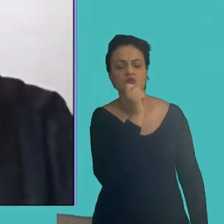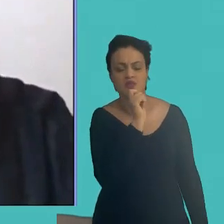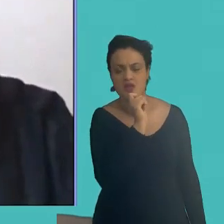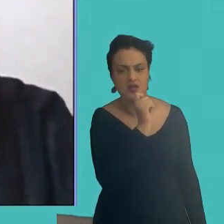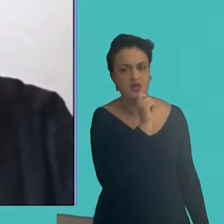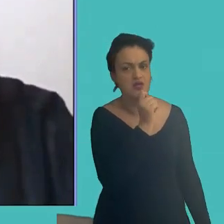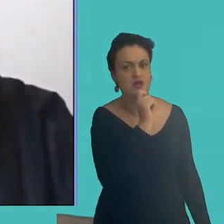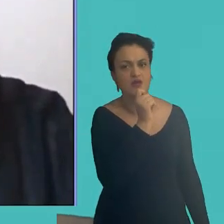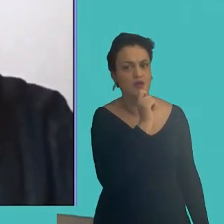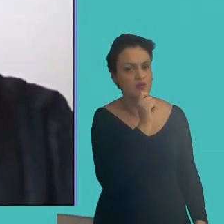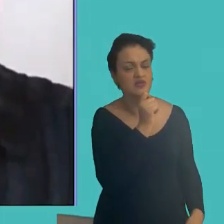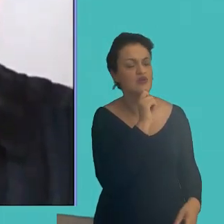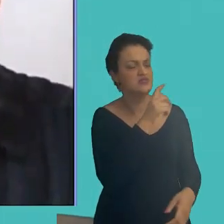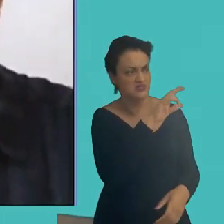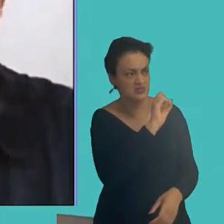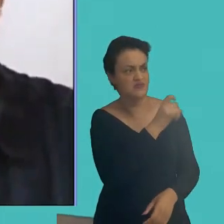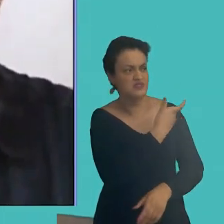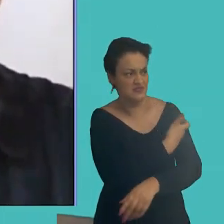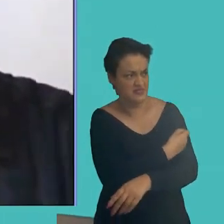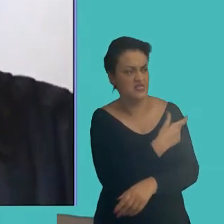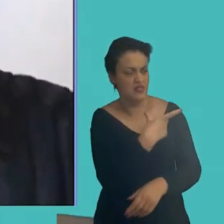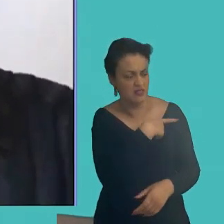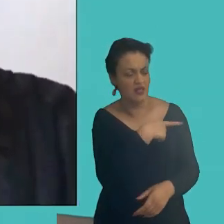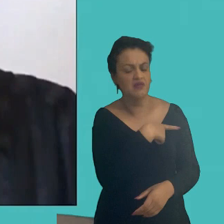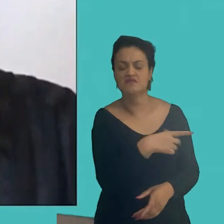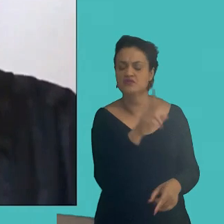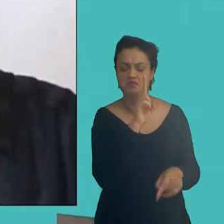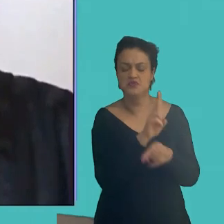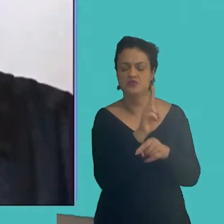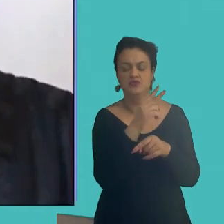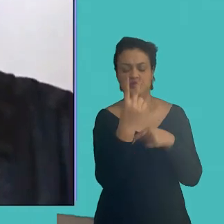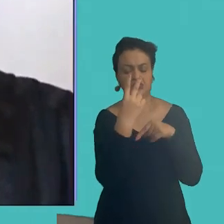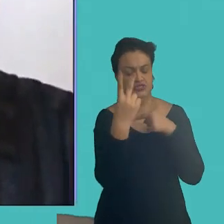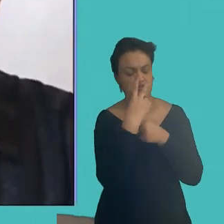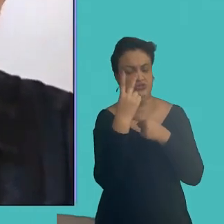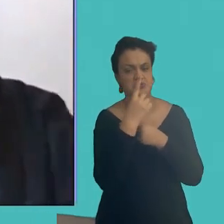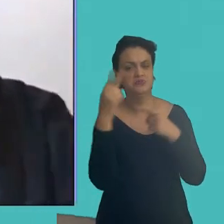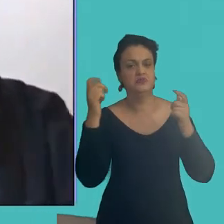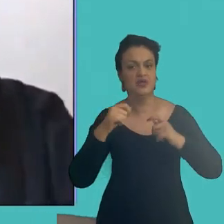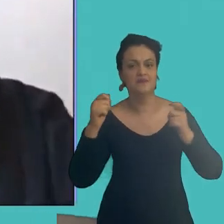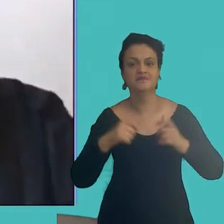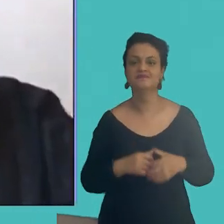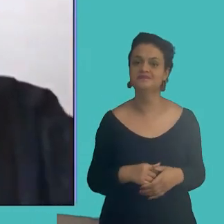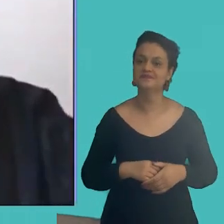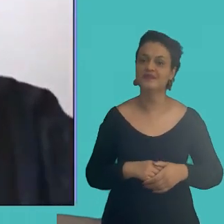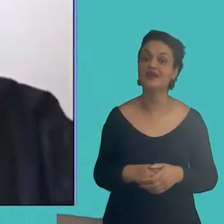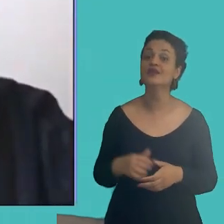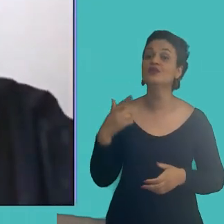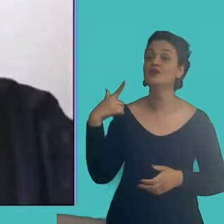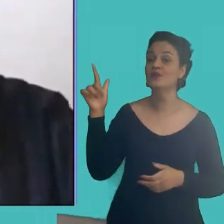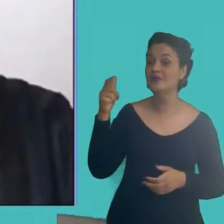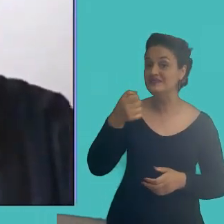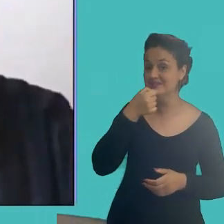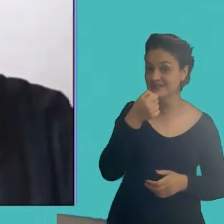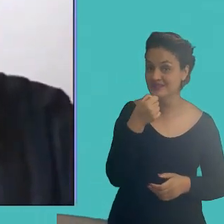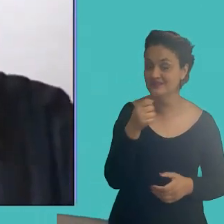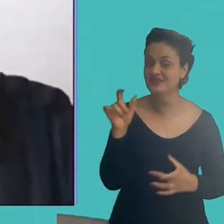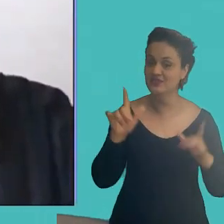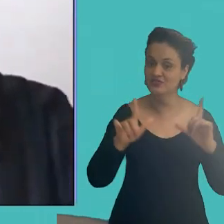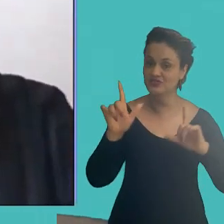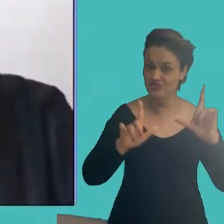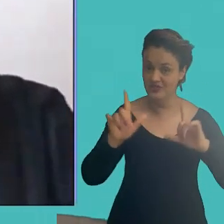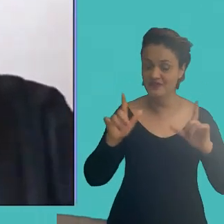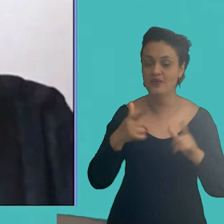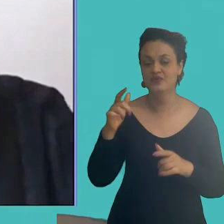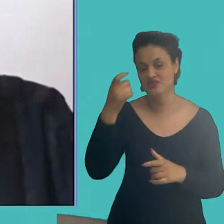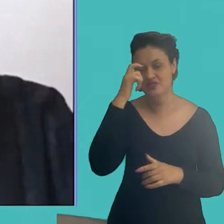toma vacina, você está protegido. Numa outra entrevista, uma outra rede de televisão, também conservadora,